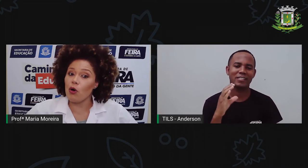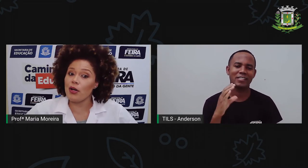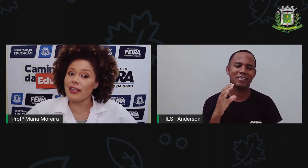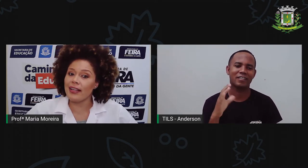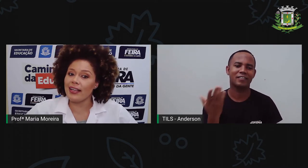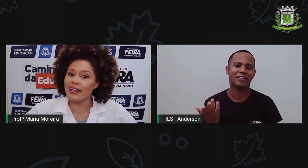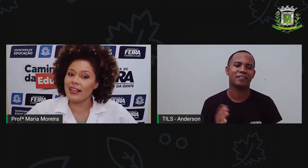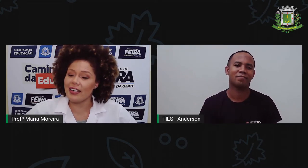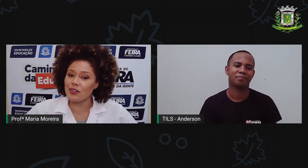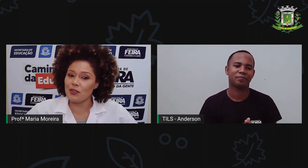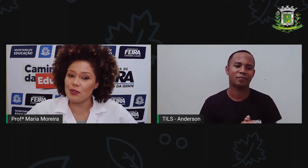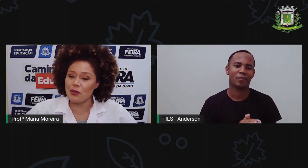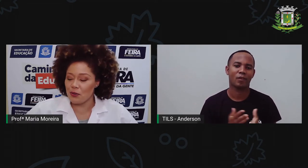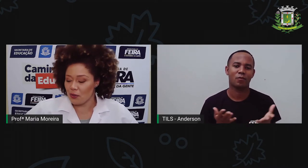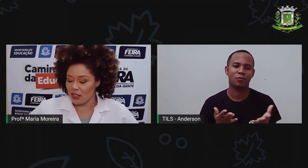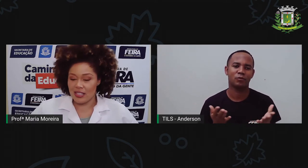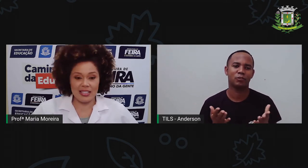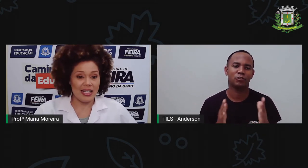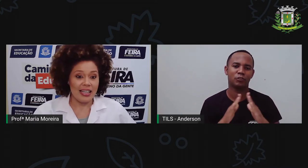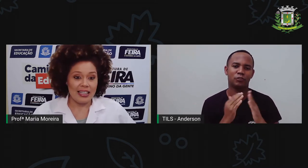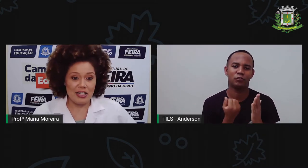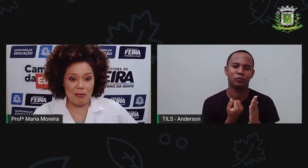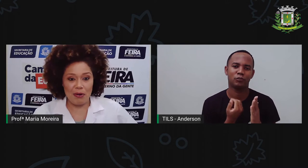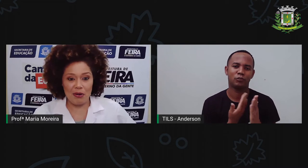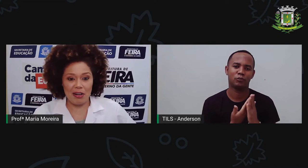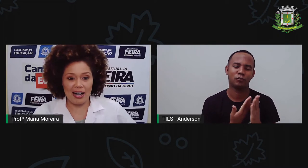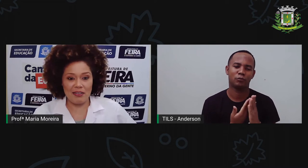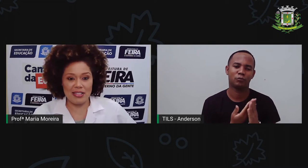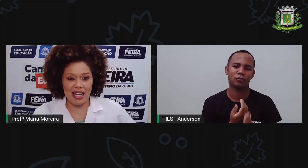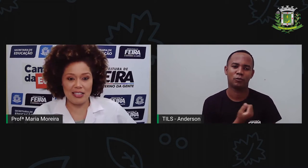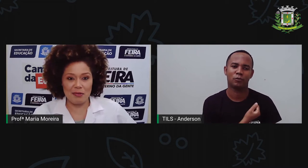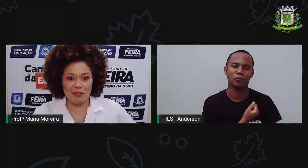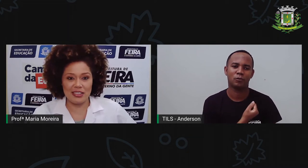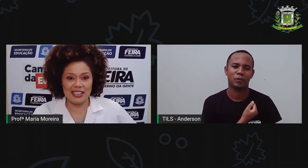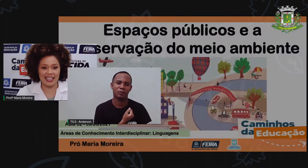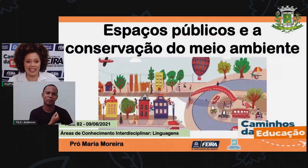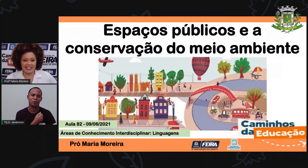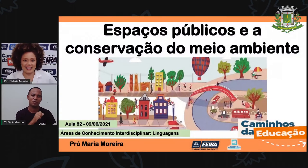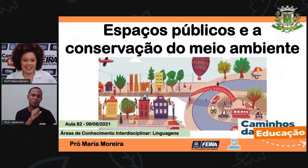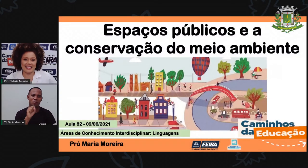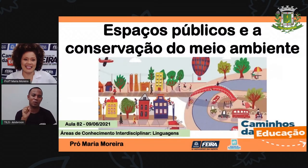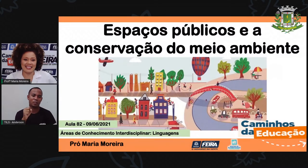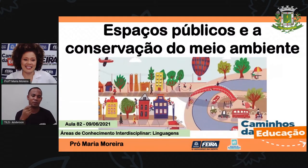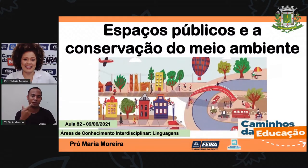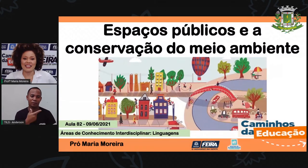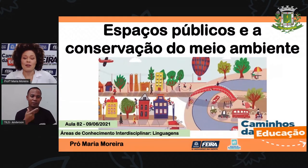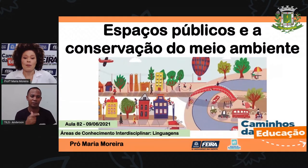número 82. Deixa eu colocar aqui o slide para vocês.